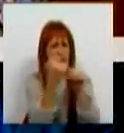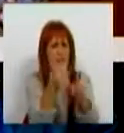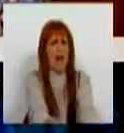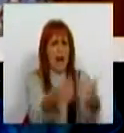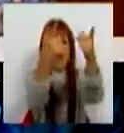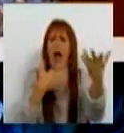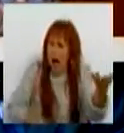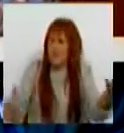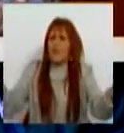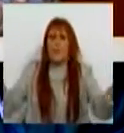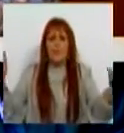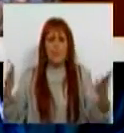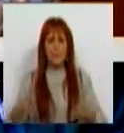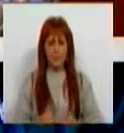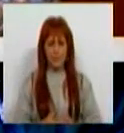trabalhar.